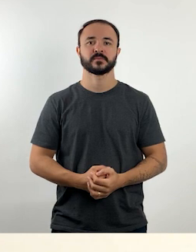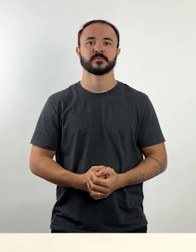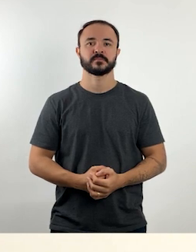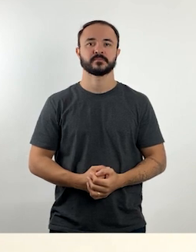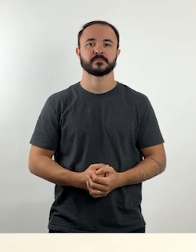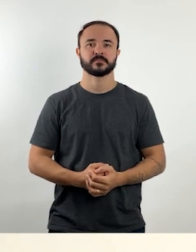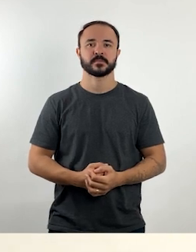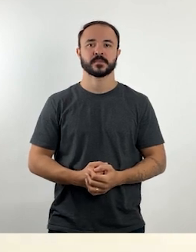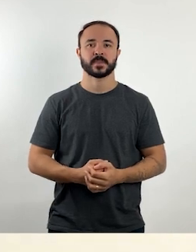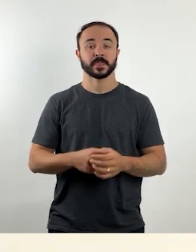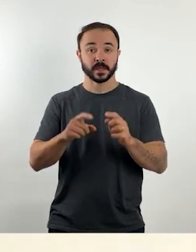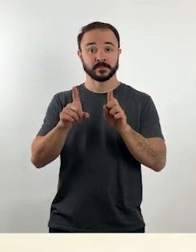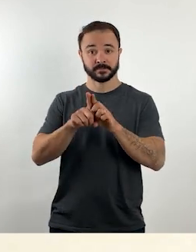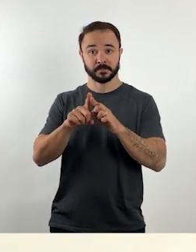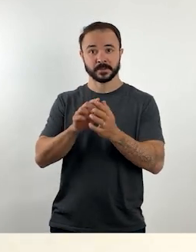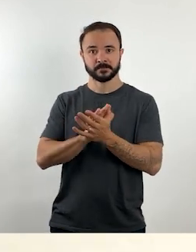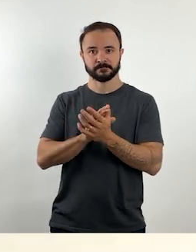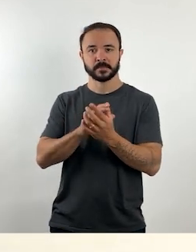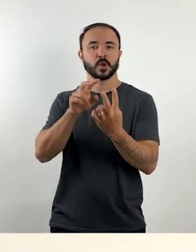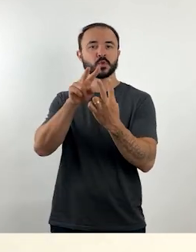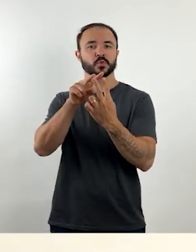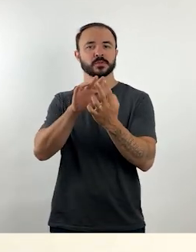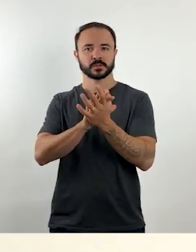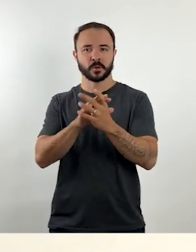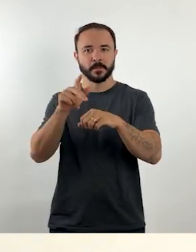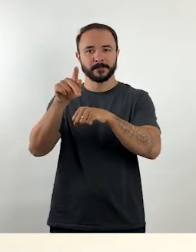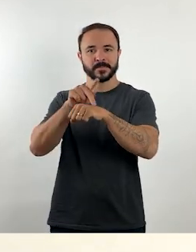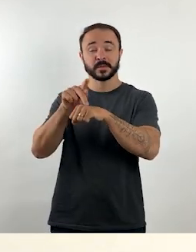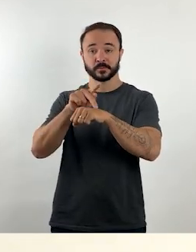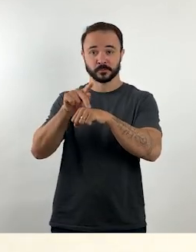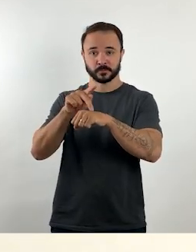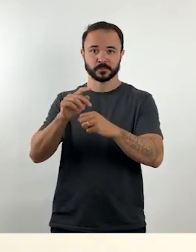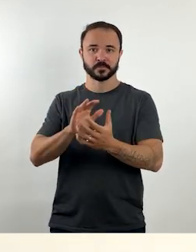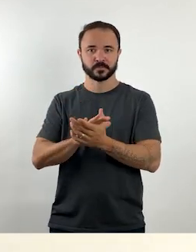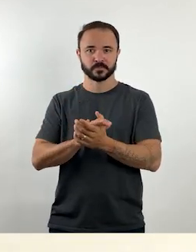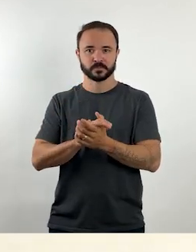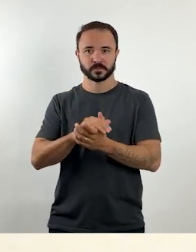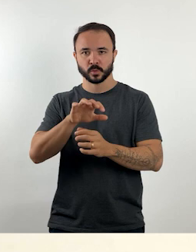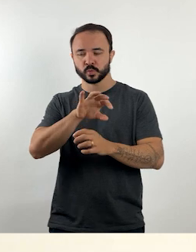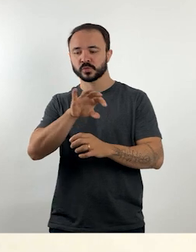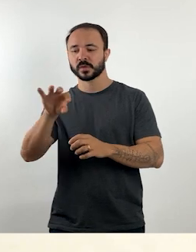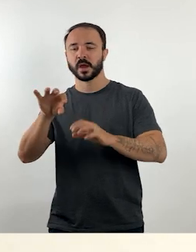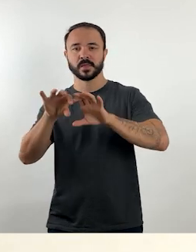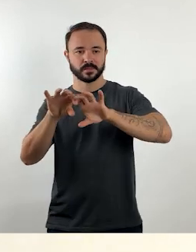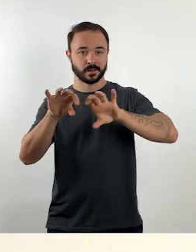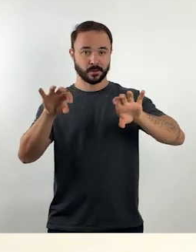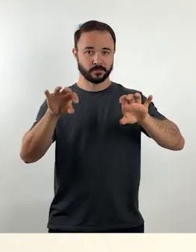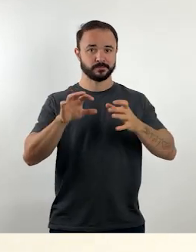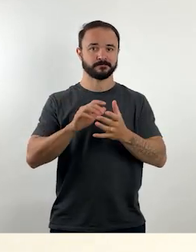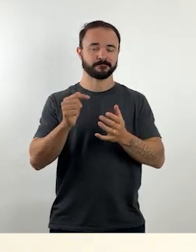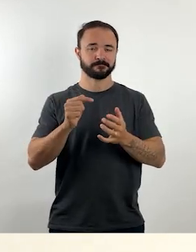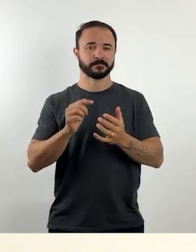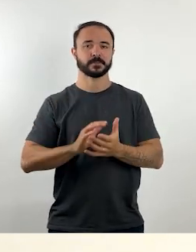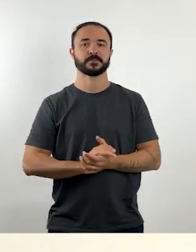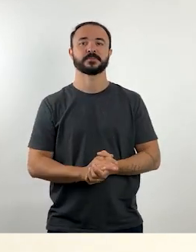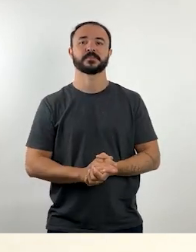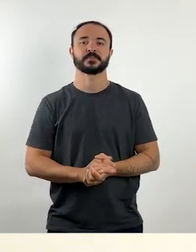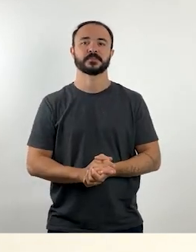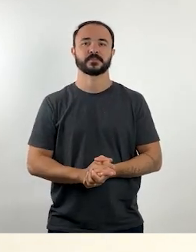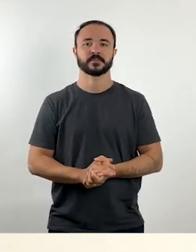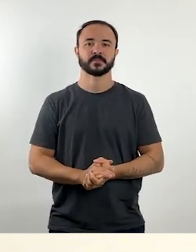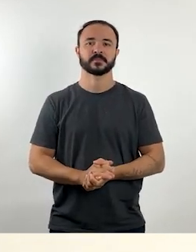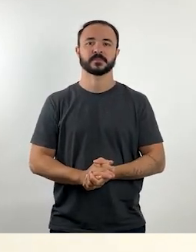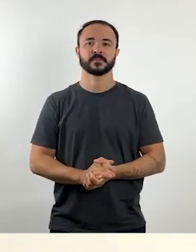E vou colocar também dois pinozinhos pretos, um de cada lado da haste que eu